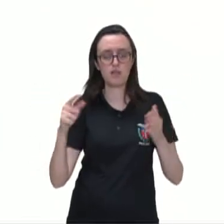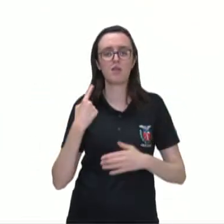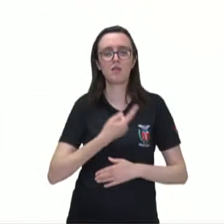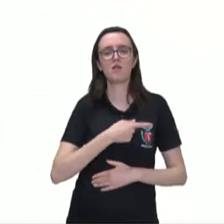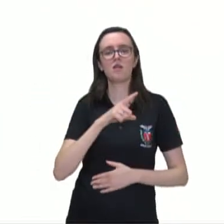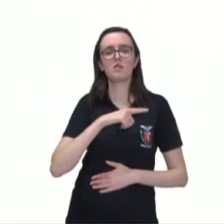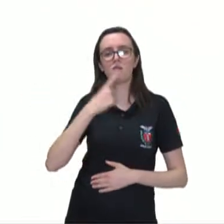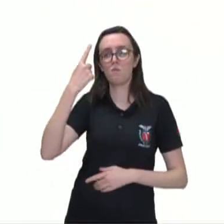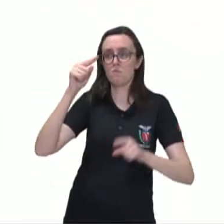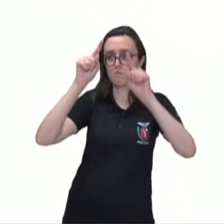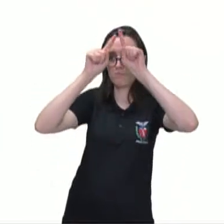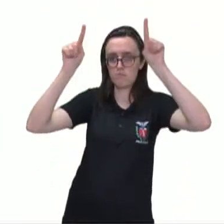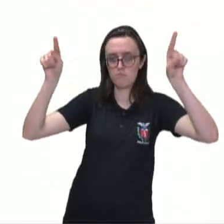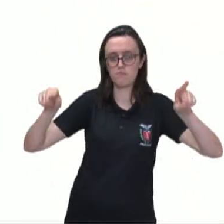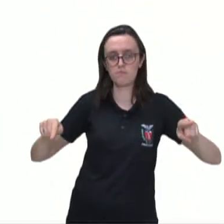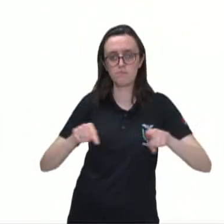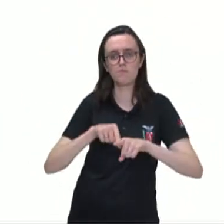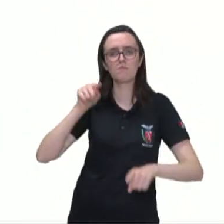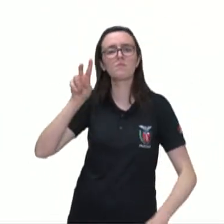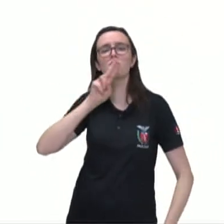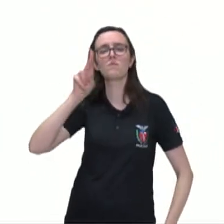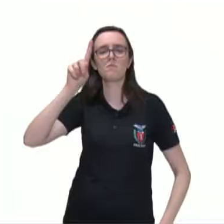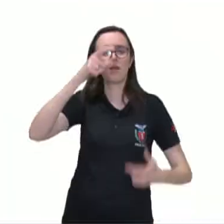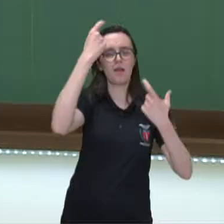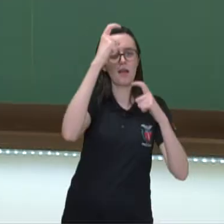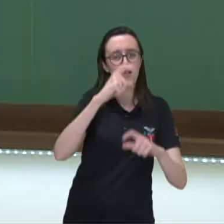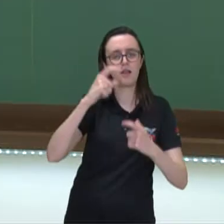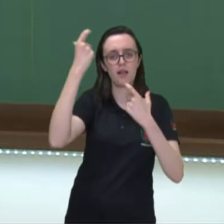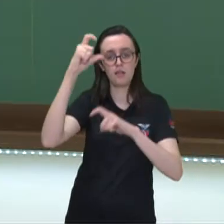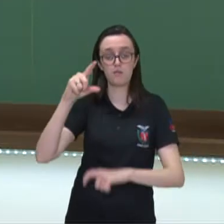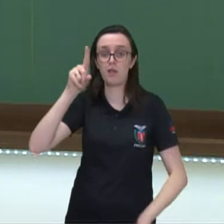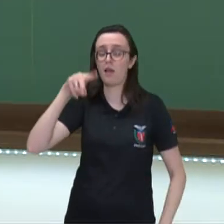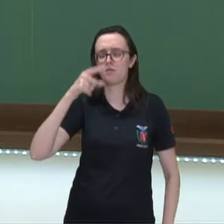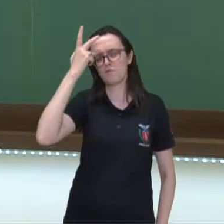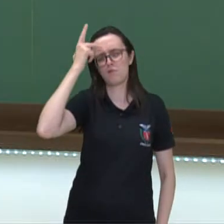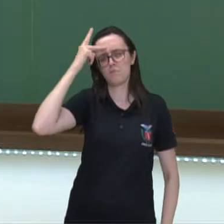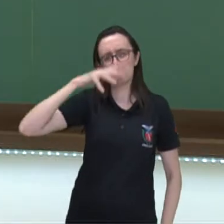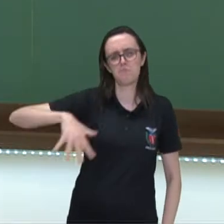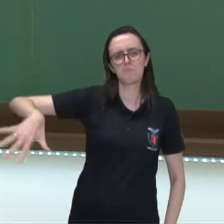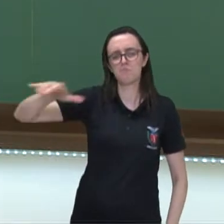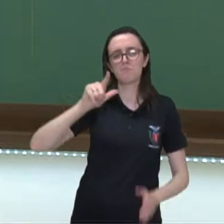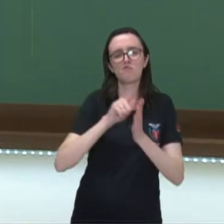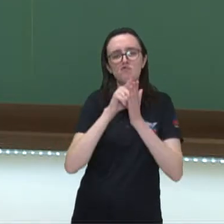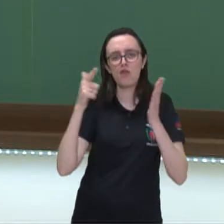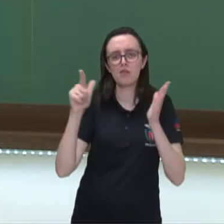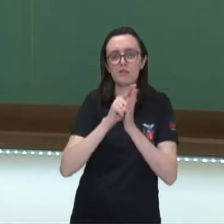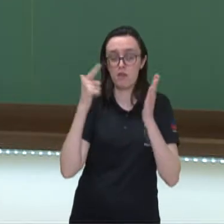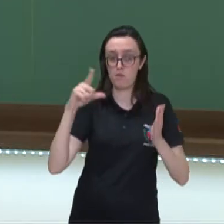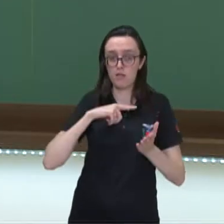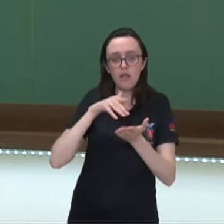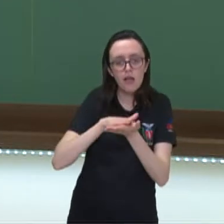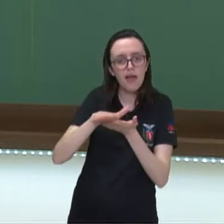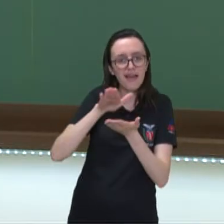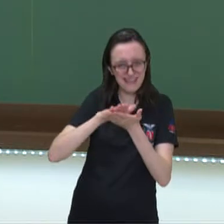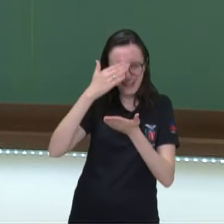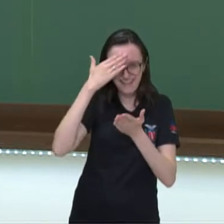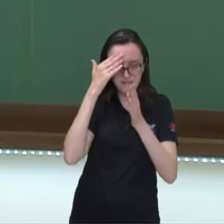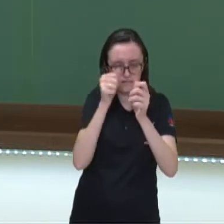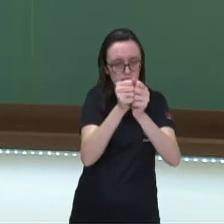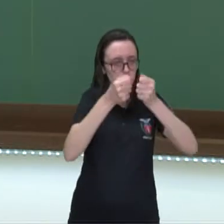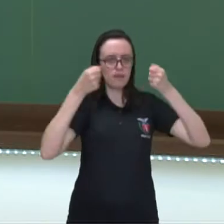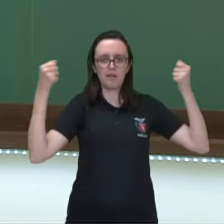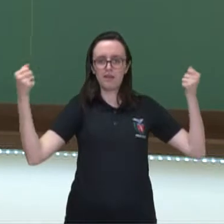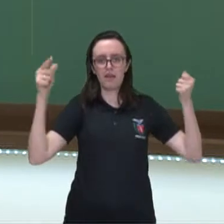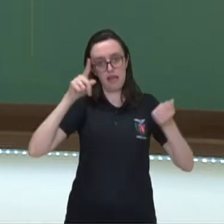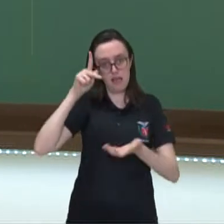uma página chamada classificados. É muito comum, nos jornais impressos. Observe lá, por